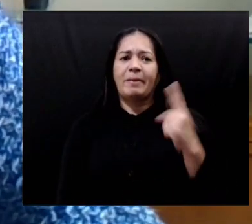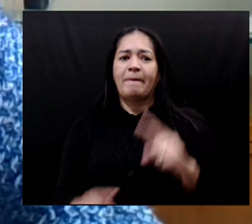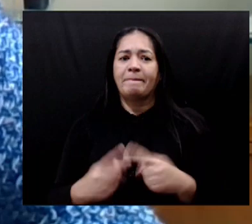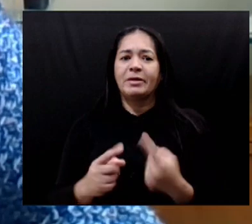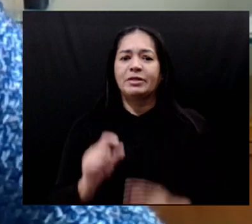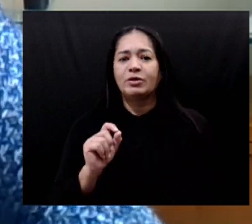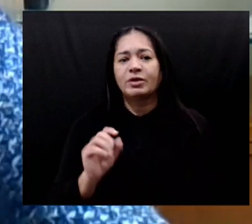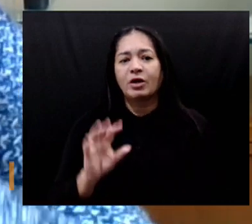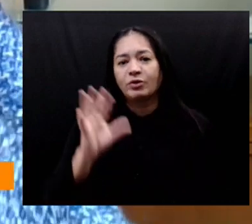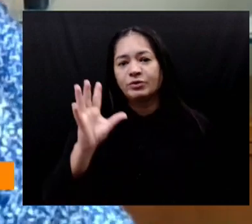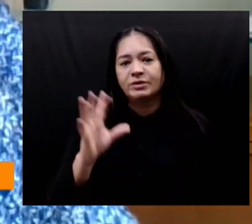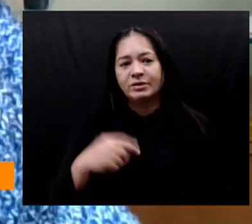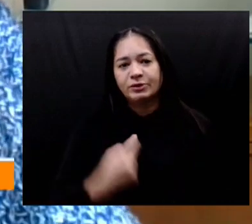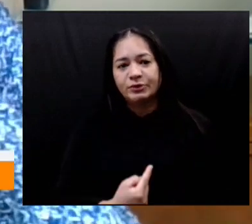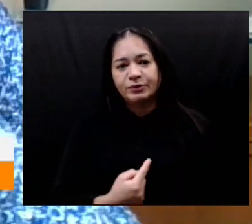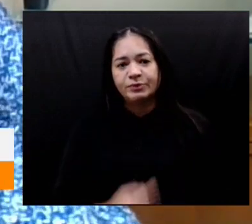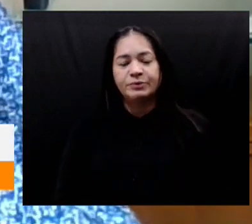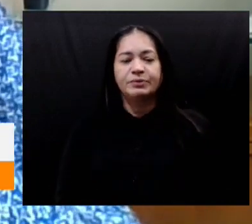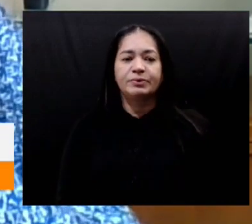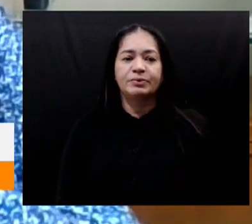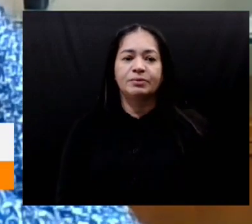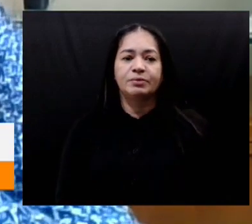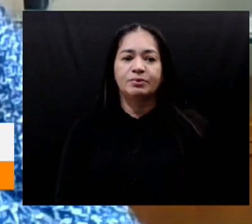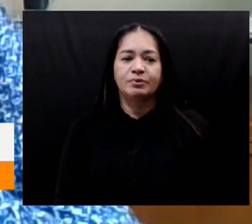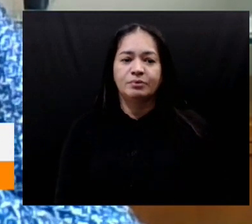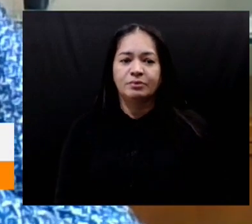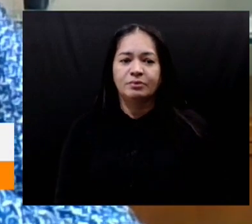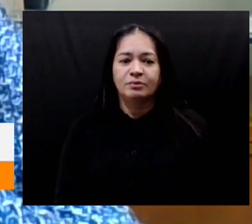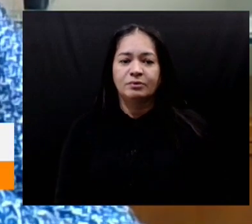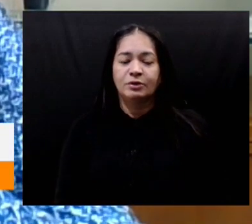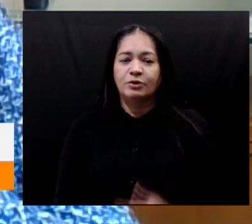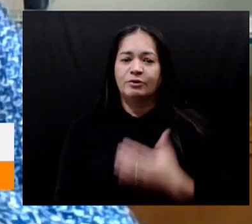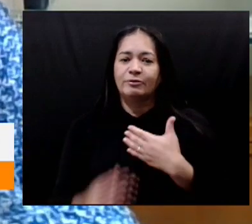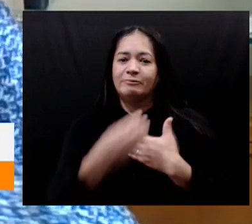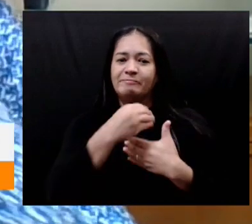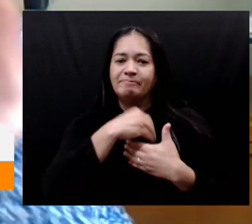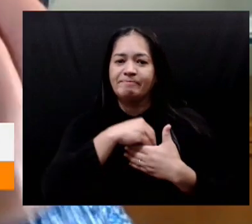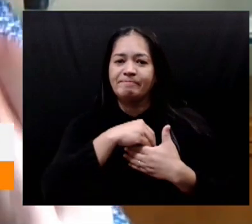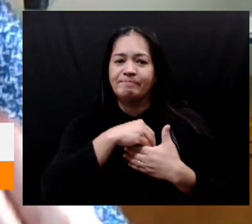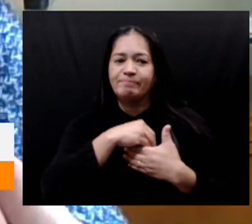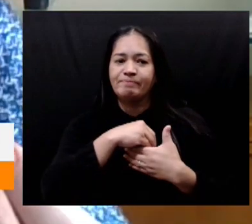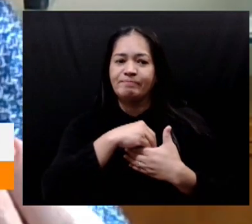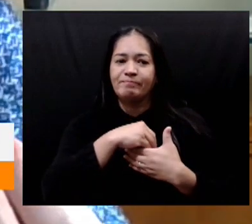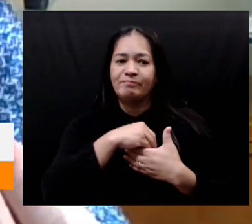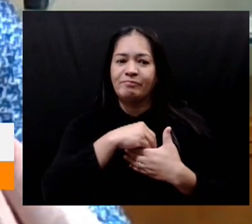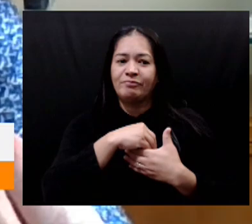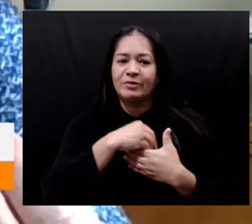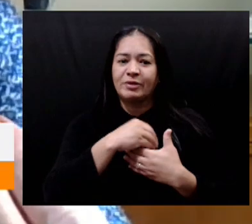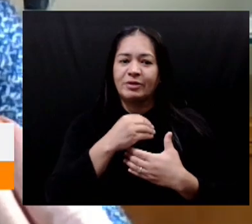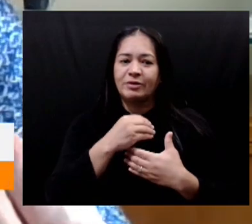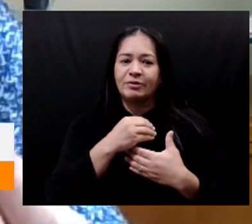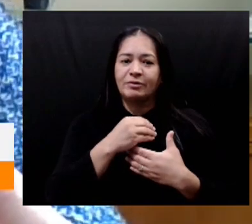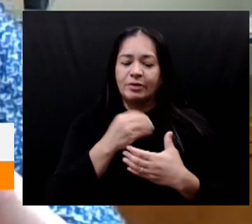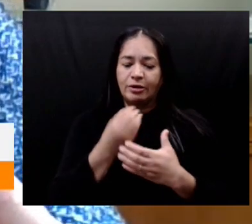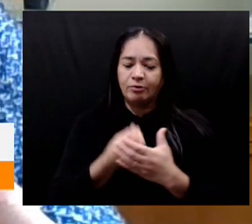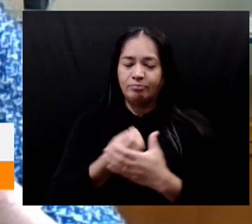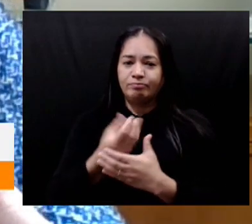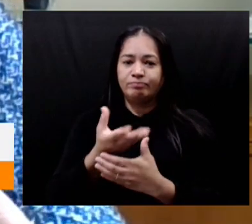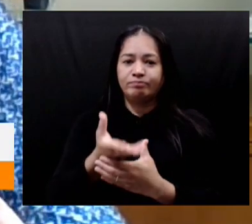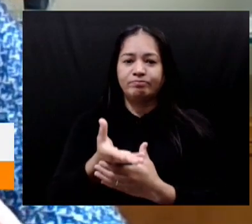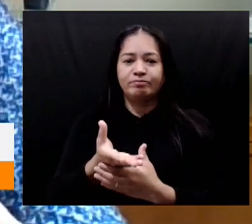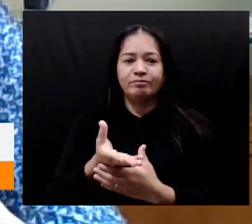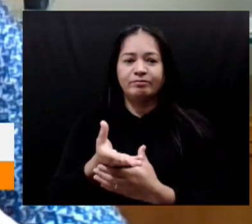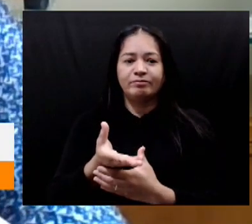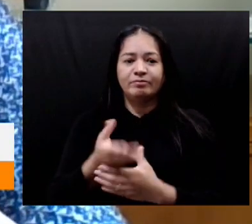gente. O que está aqui dentro, eu coloco no mundo. Mas o que está